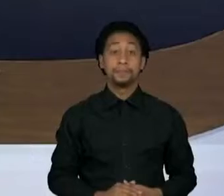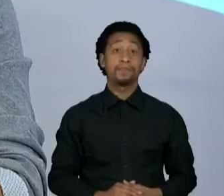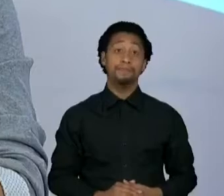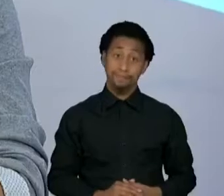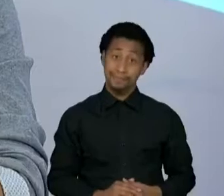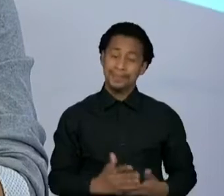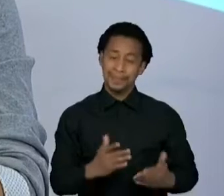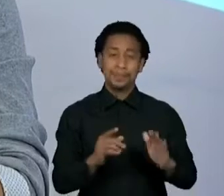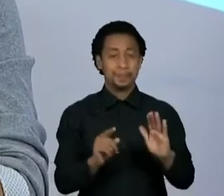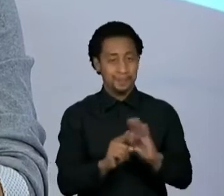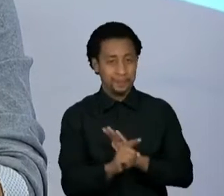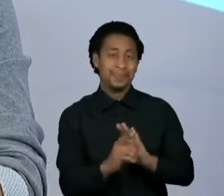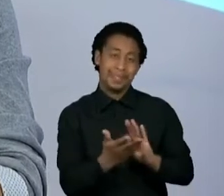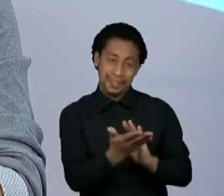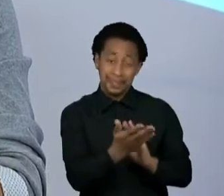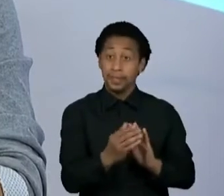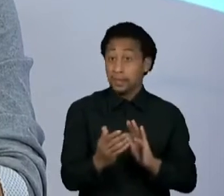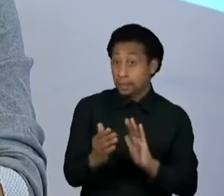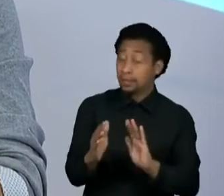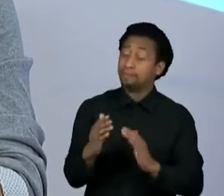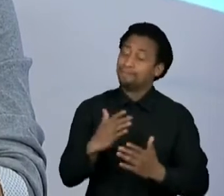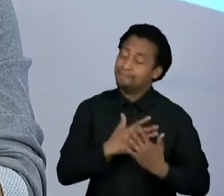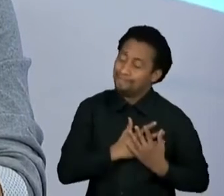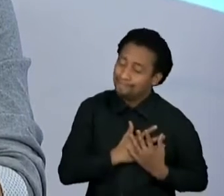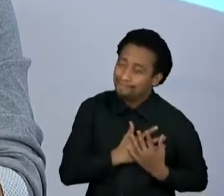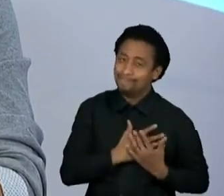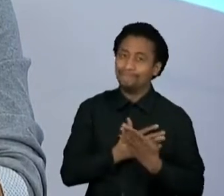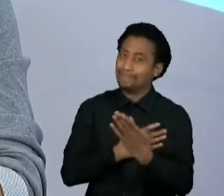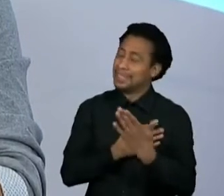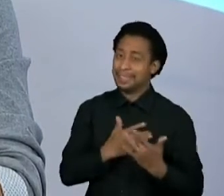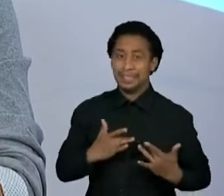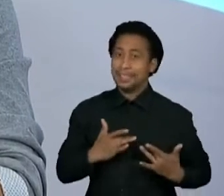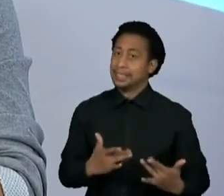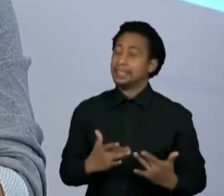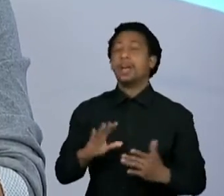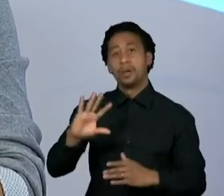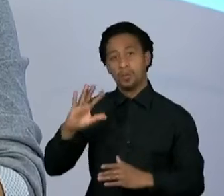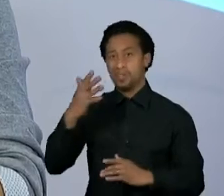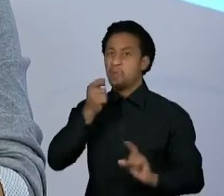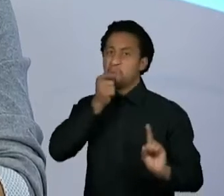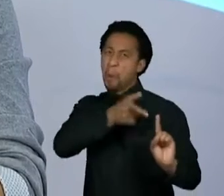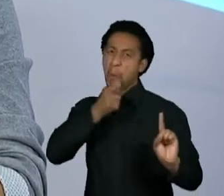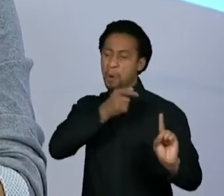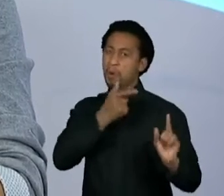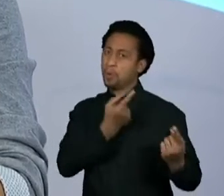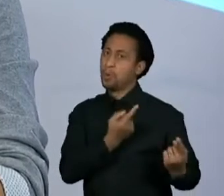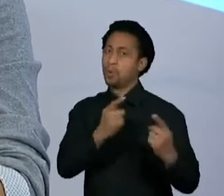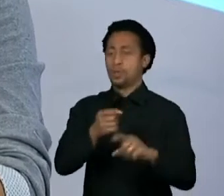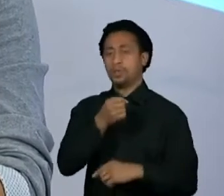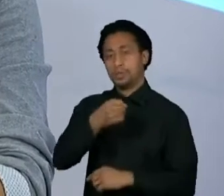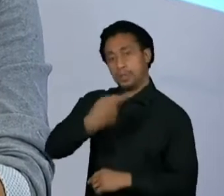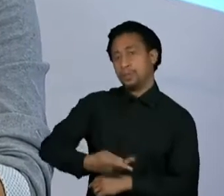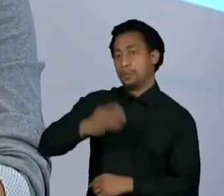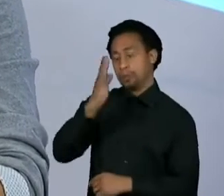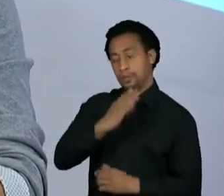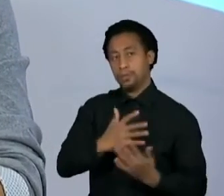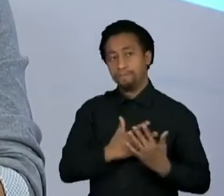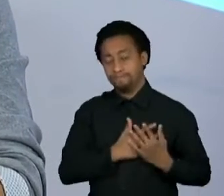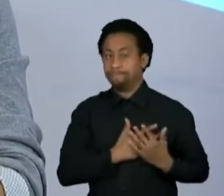Quero expressar minha solidariedade por esse ataque realmente inadmissível a você e ao jornalismo brasileiro. Minha